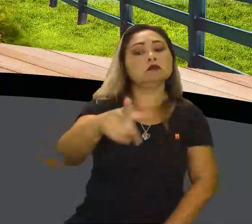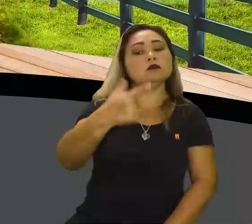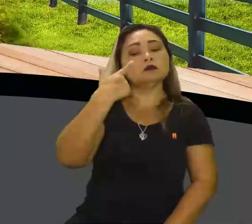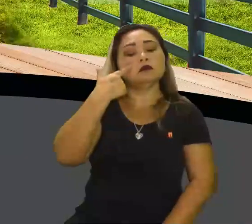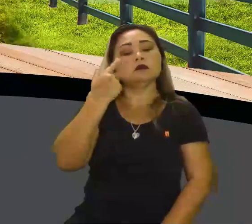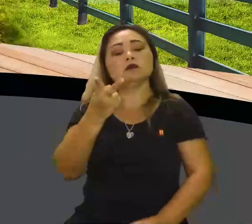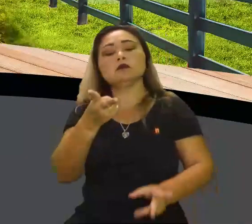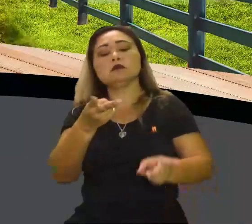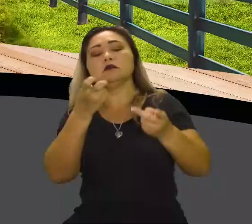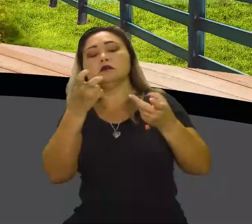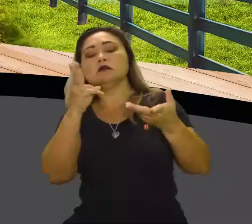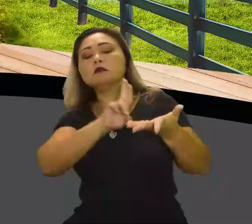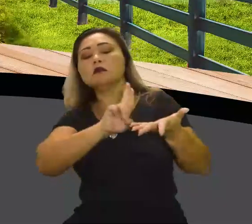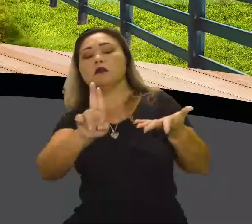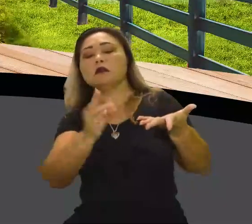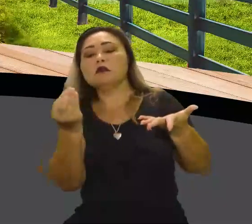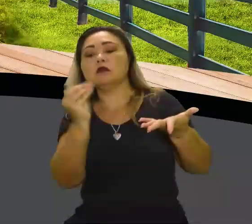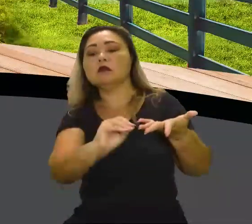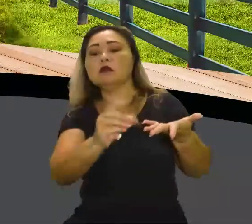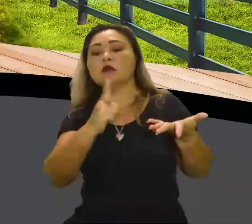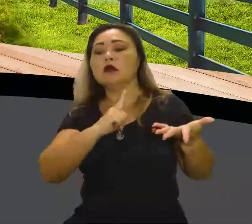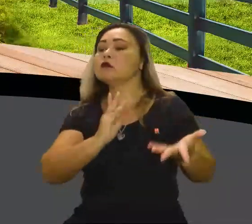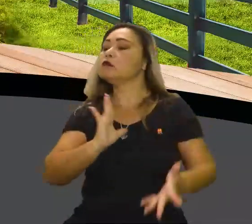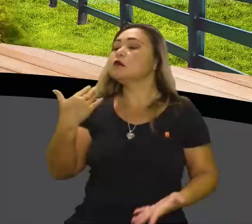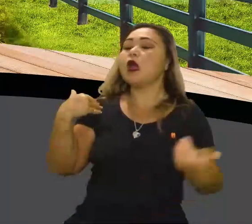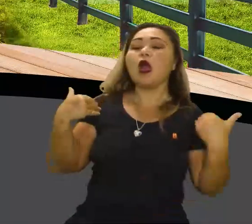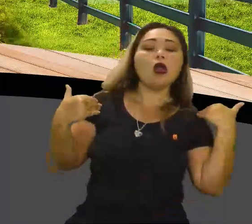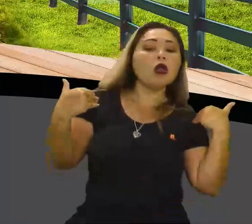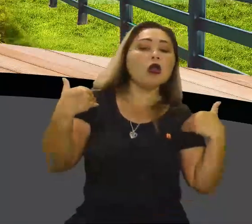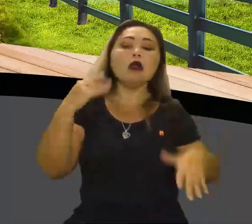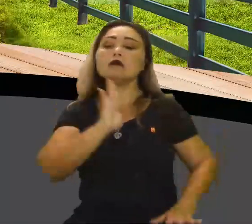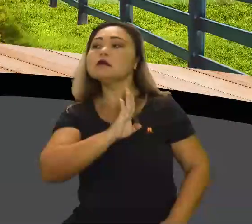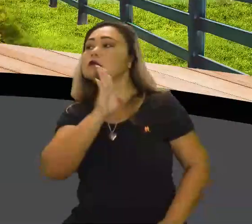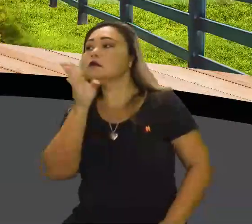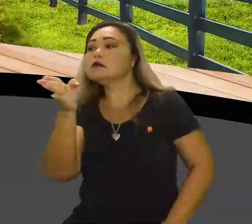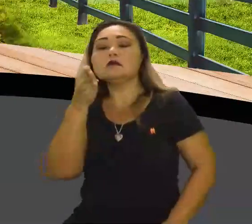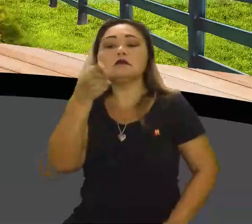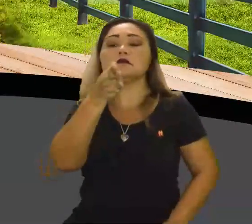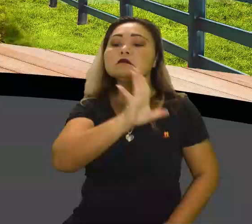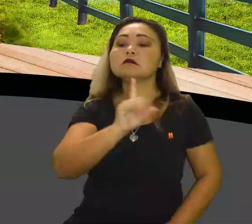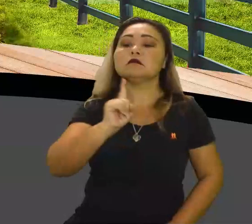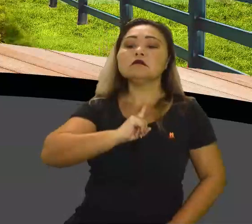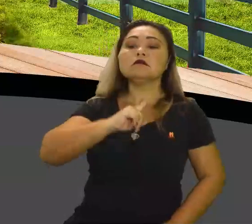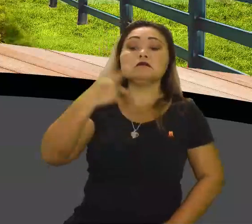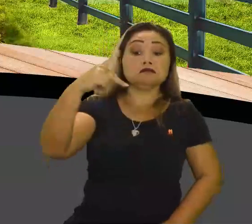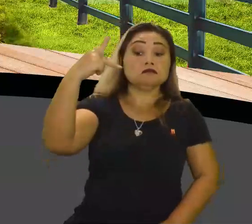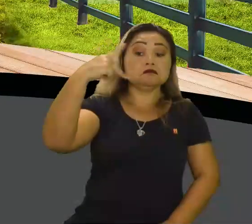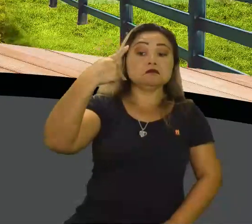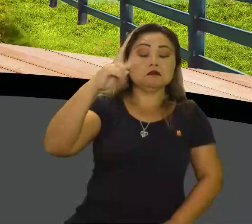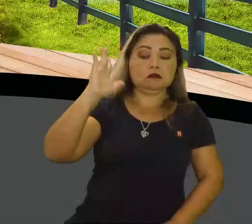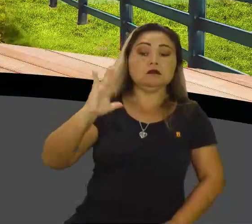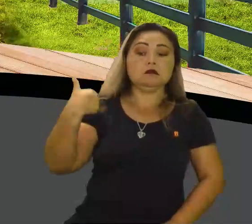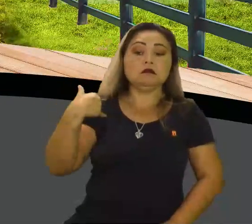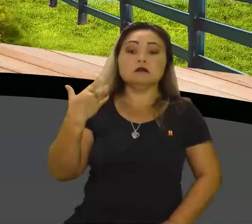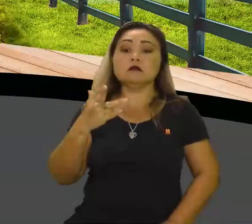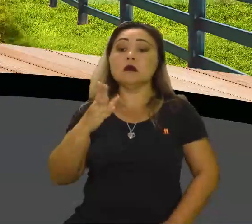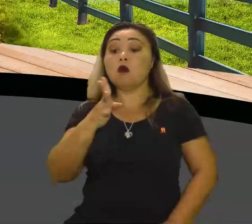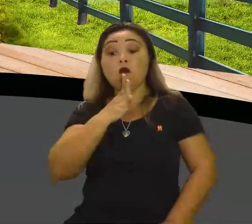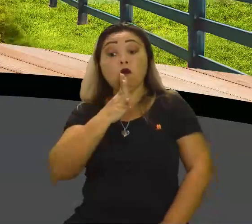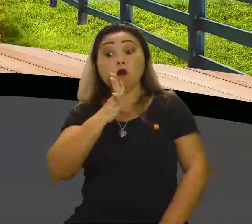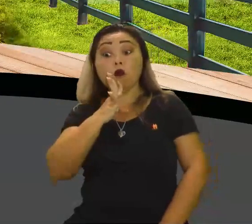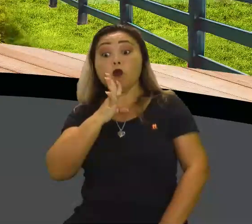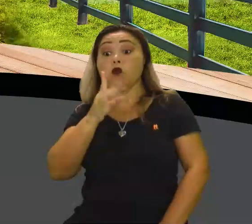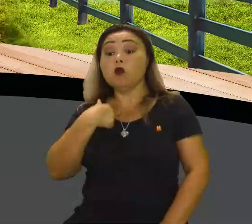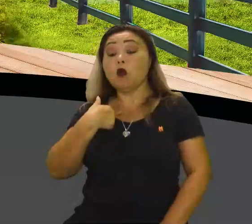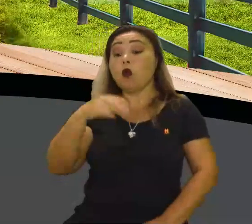identificar algumas abelhas, quando vocês estiverem andando aí pelas propriedades de vocês, tá? Ou conhecer